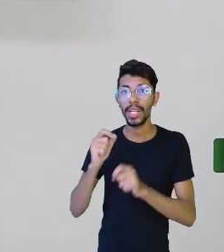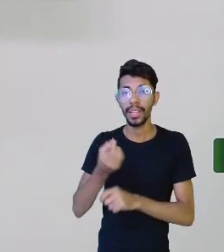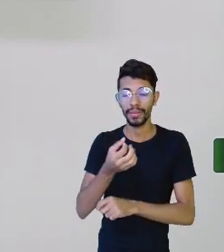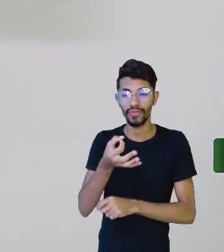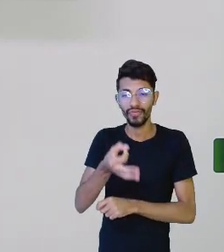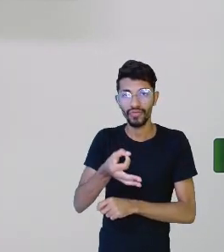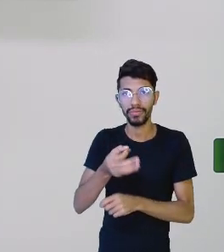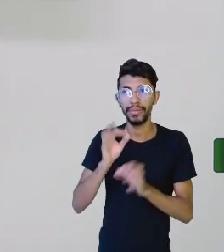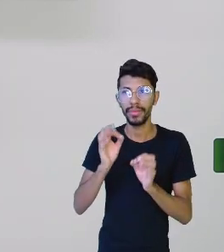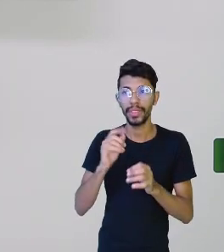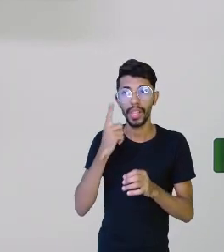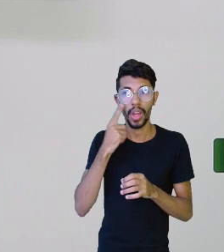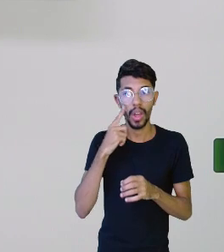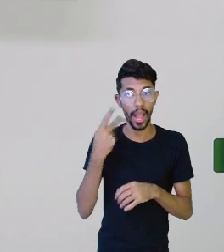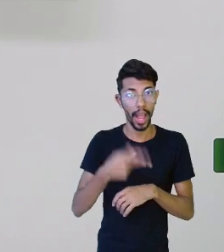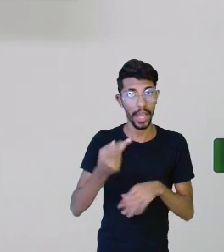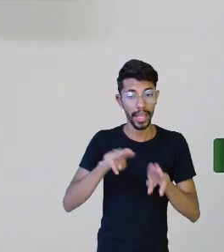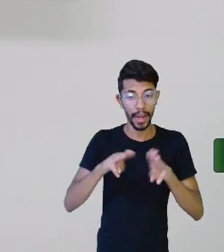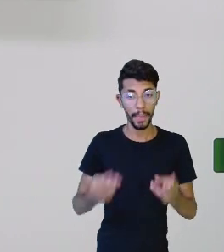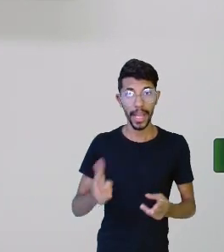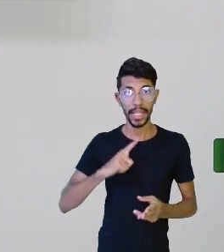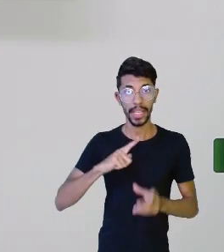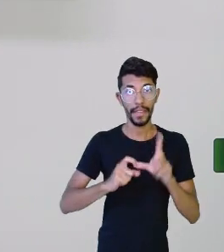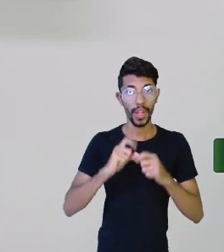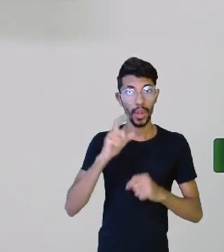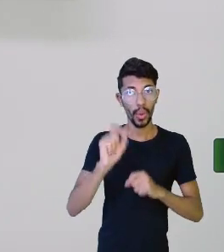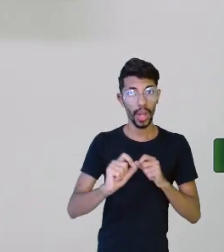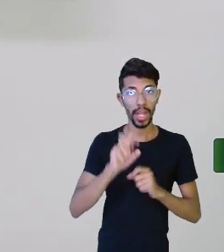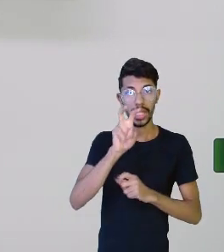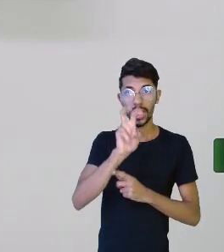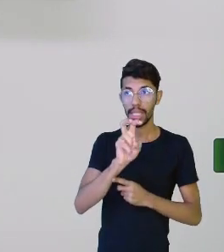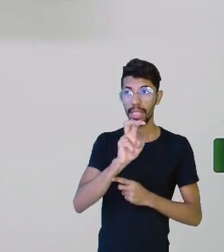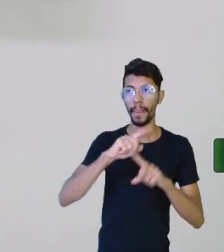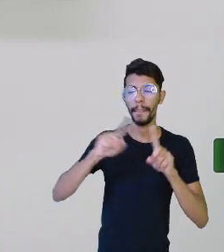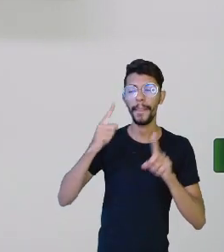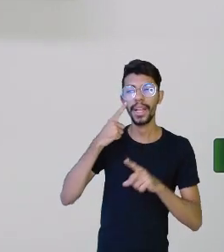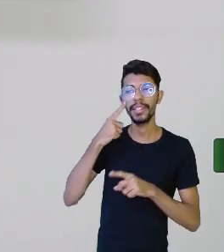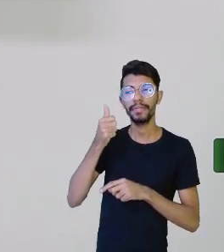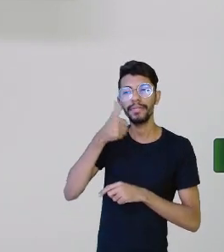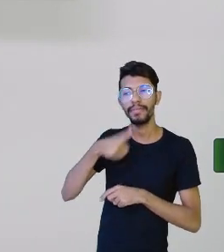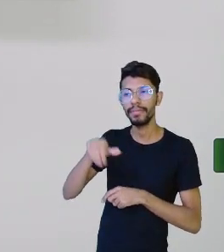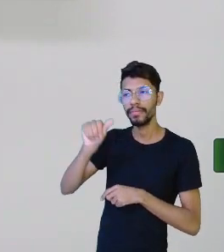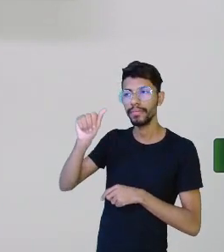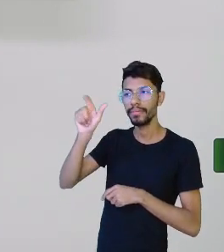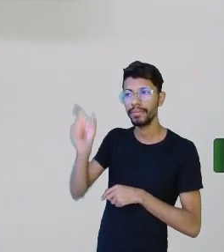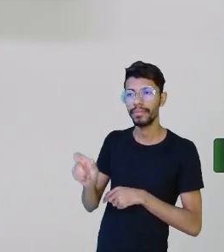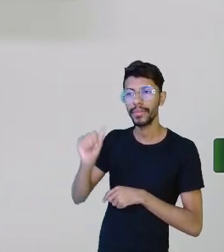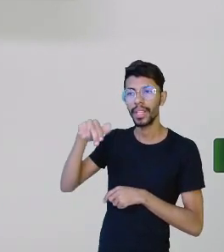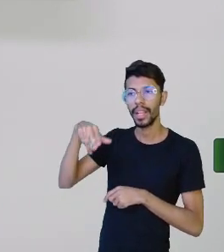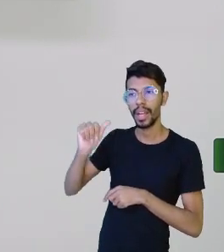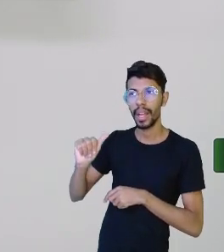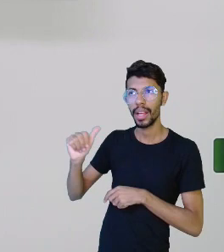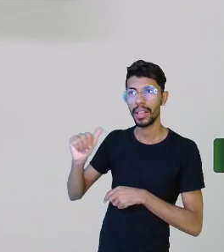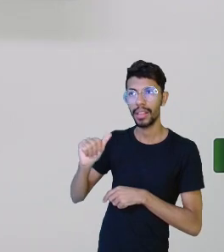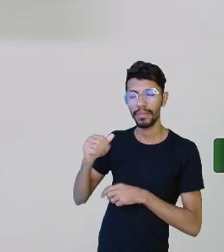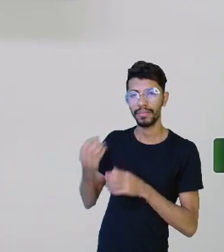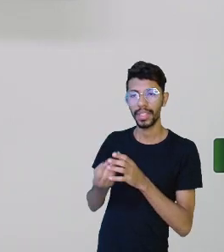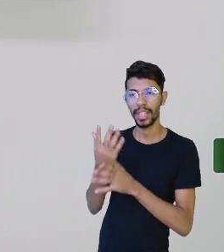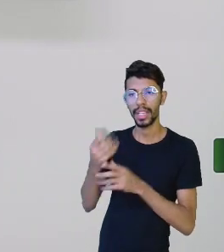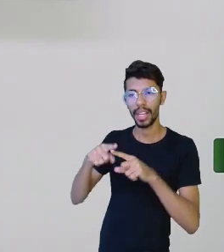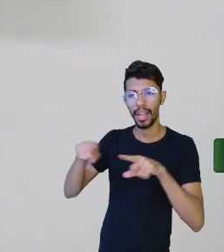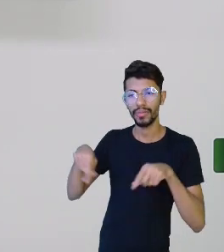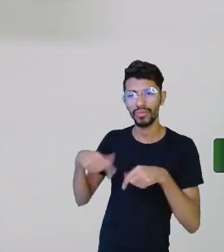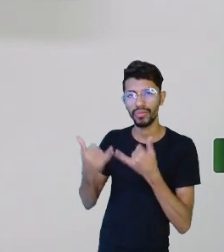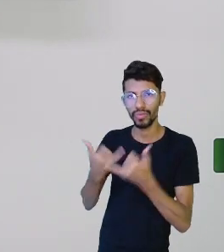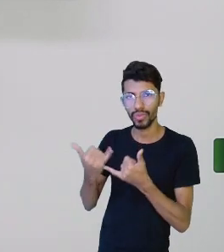nós tivemos aqui na mesa 5 tampinhas. Já a Ana, para fazer o jogo de damas, ela juntou